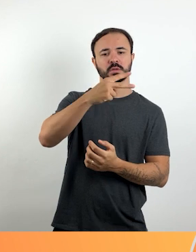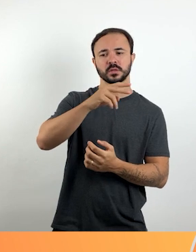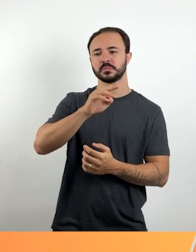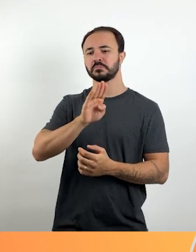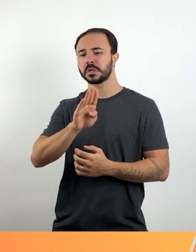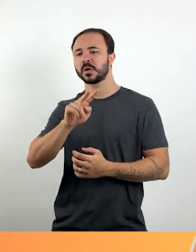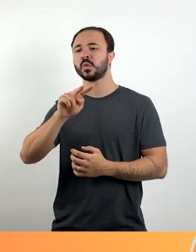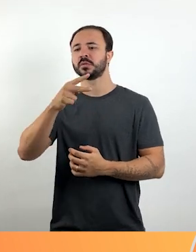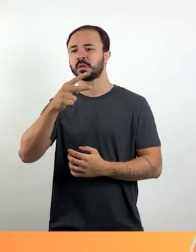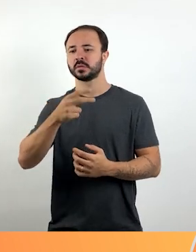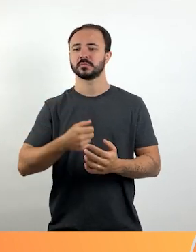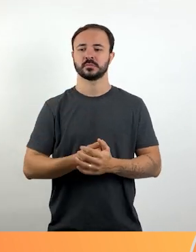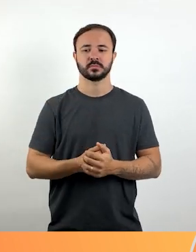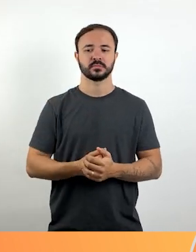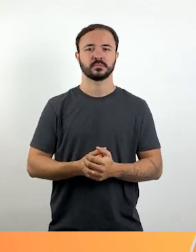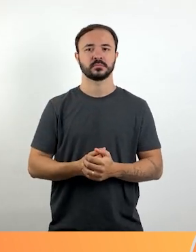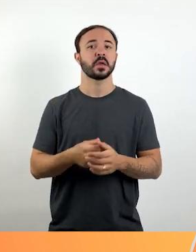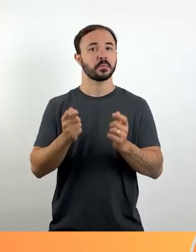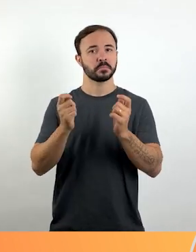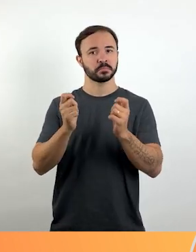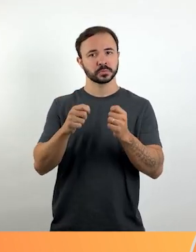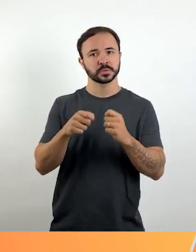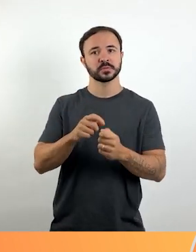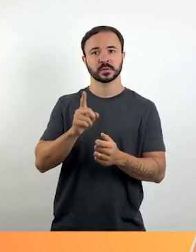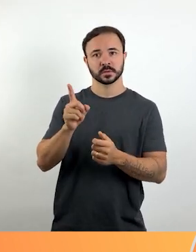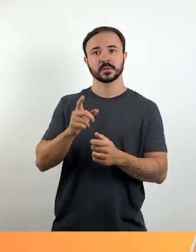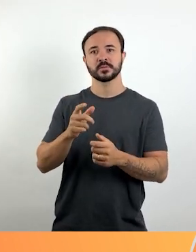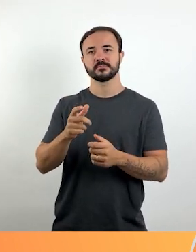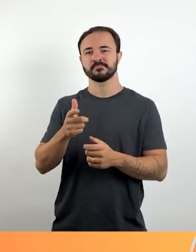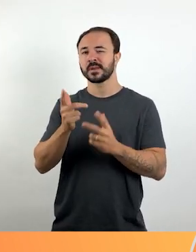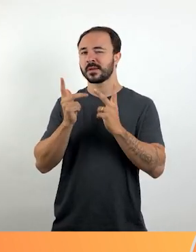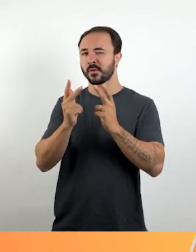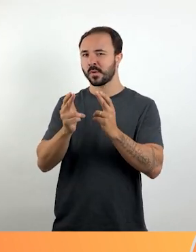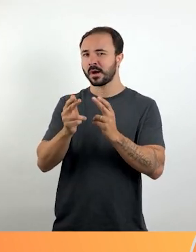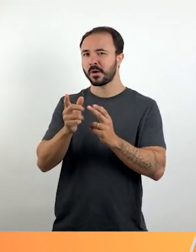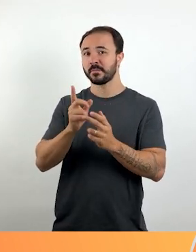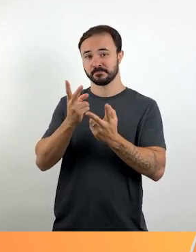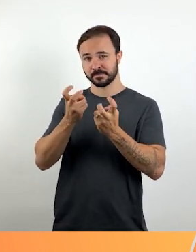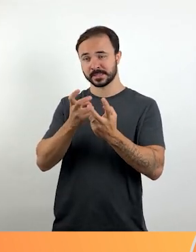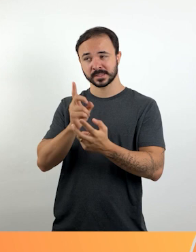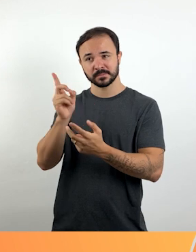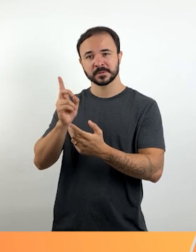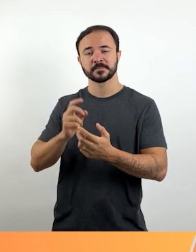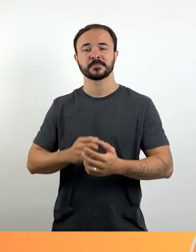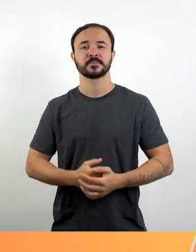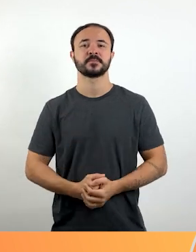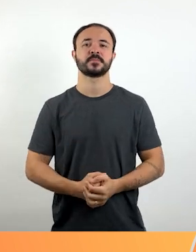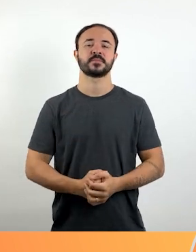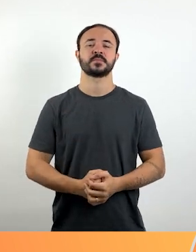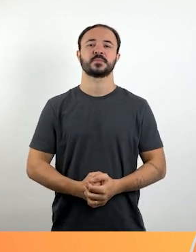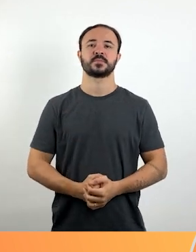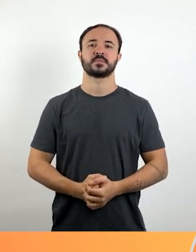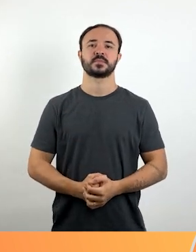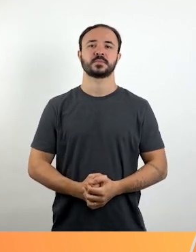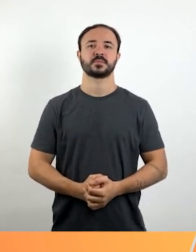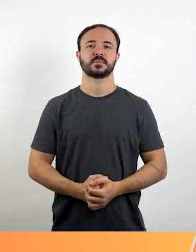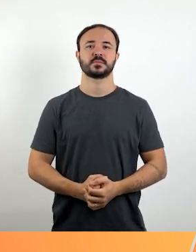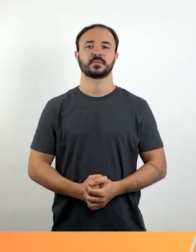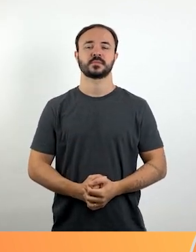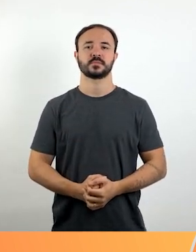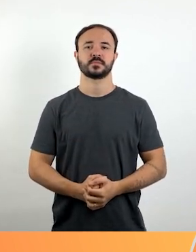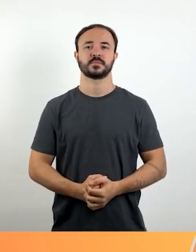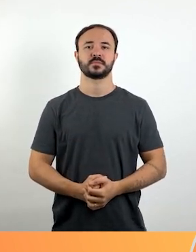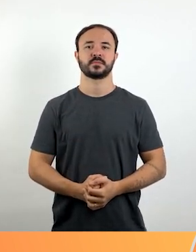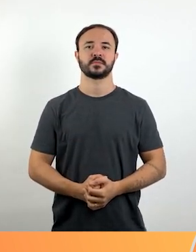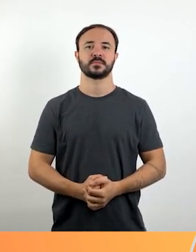ser com essa relação aqui, ó, certo? Então, vamos fazer aí